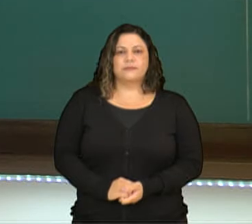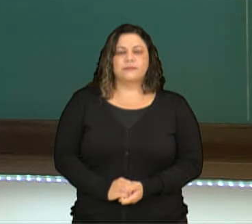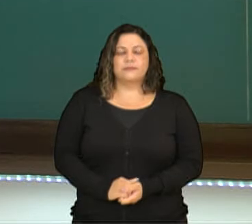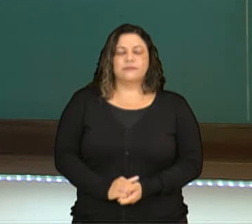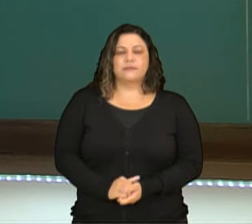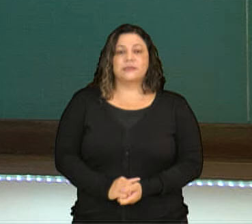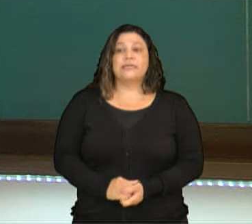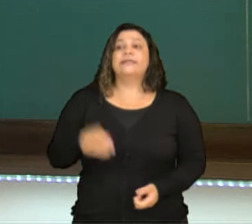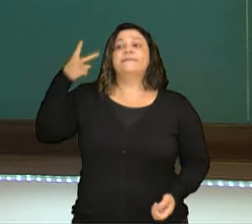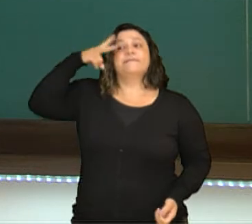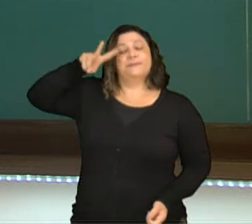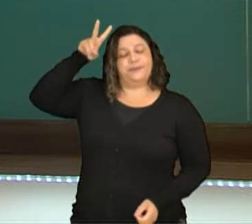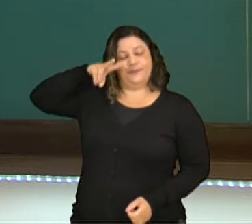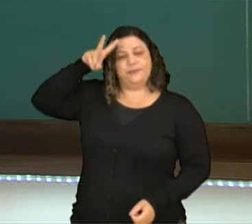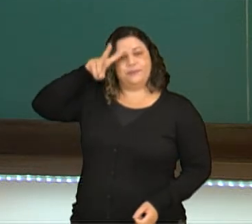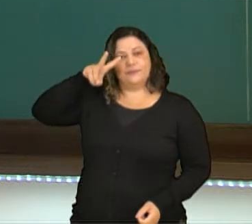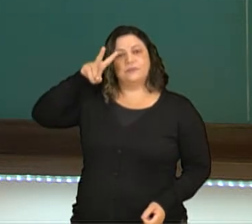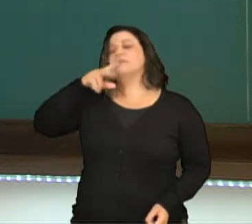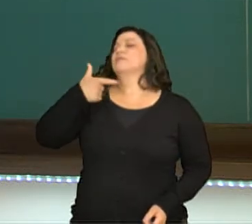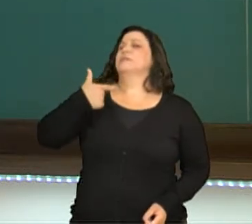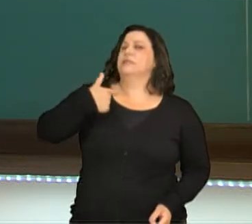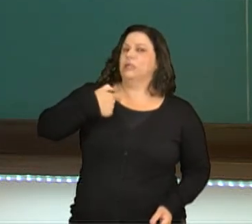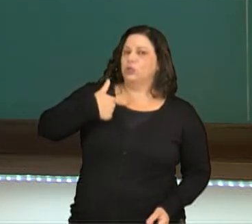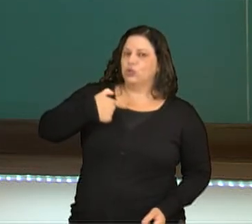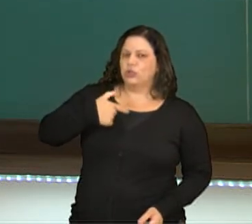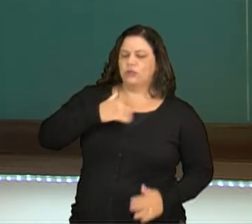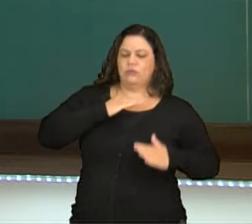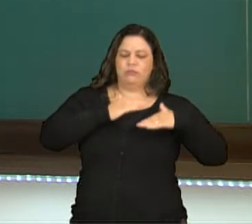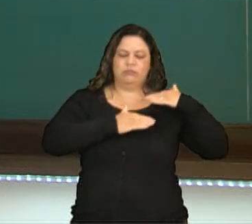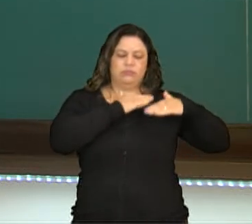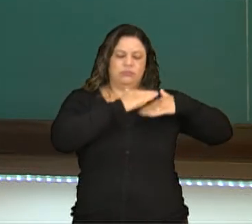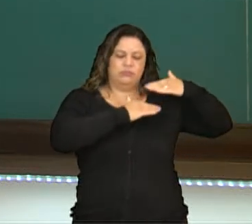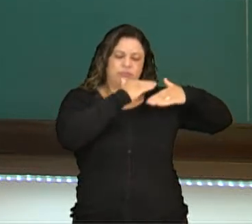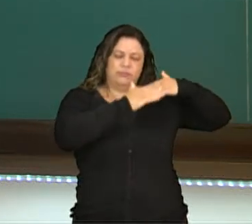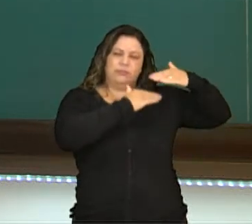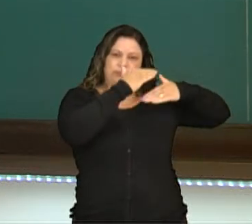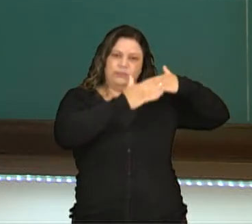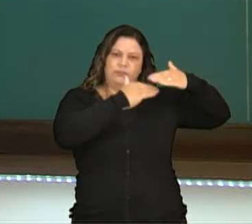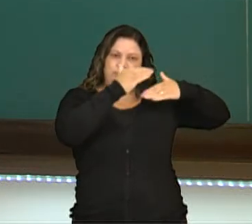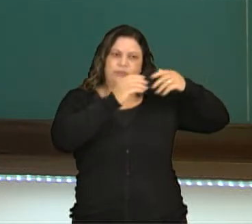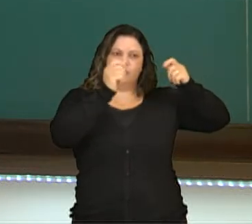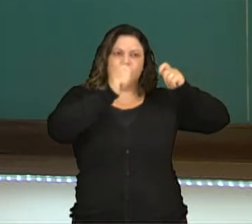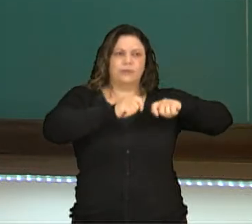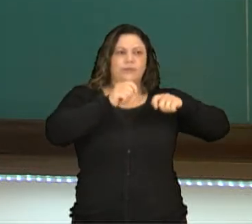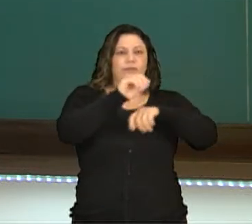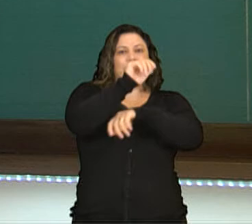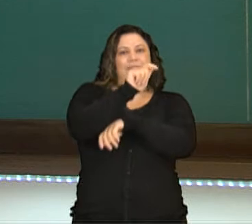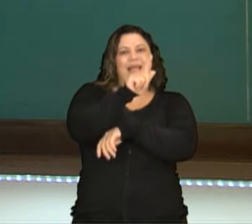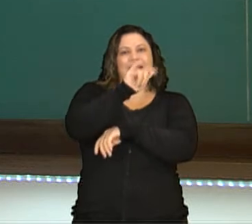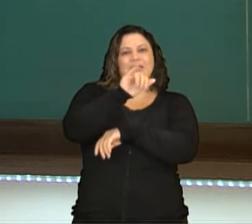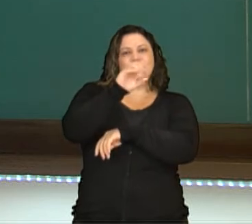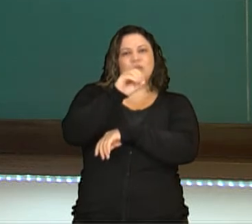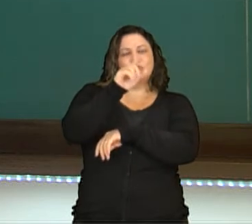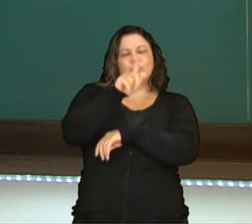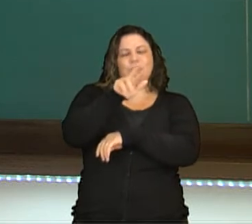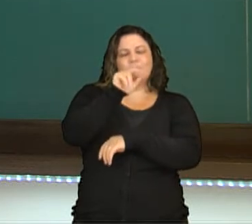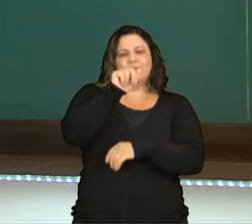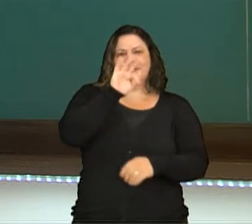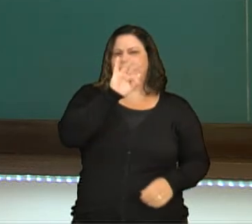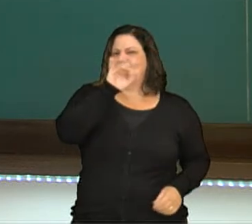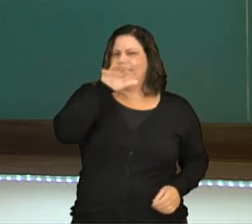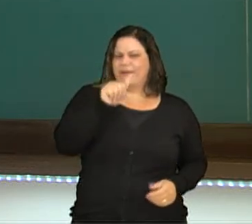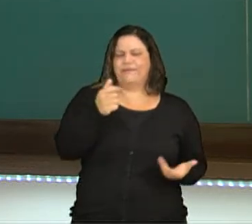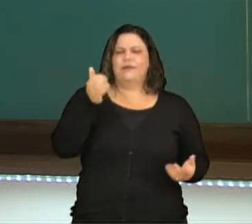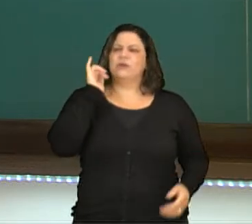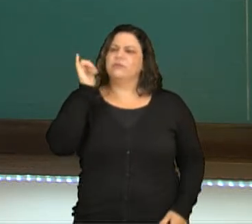A história de Getúlio era construída de maneira hagiográfica, ou seja, como se alguém estivesse